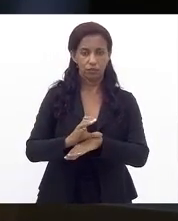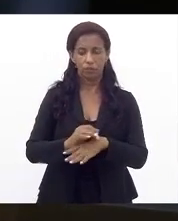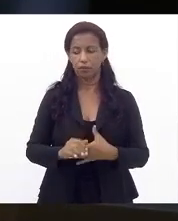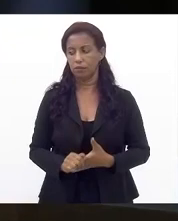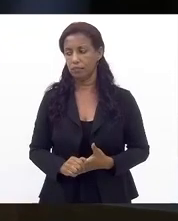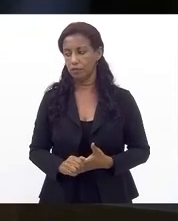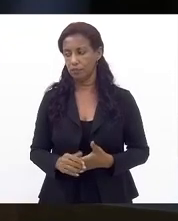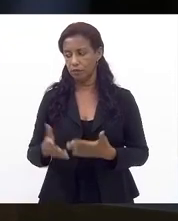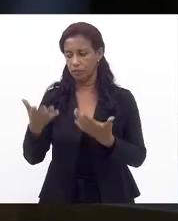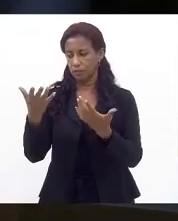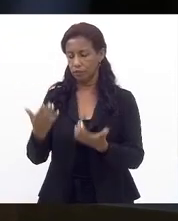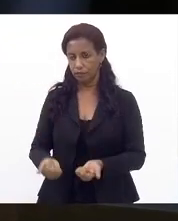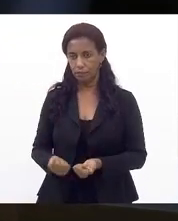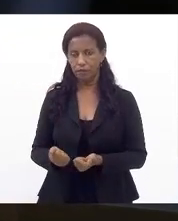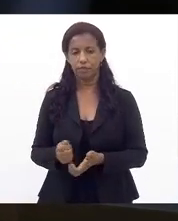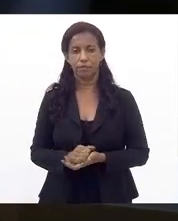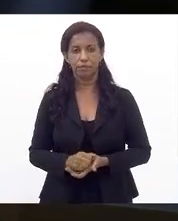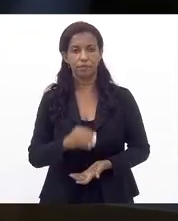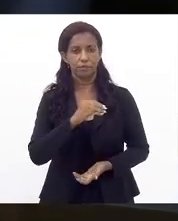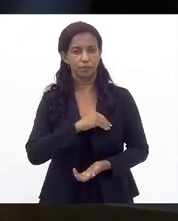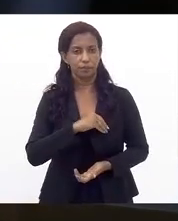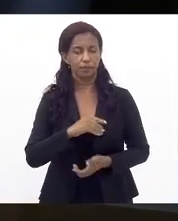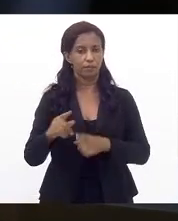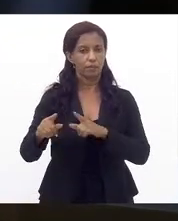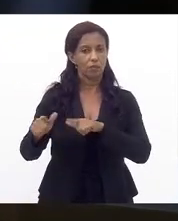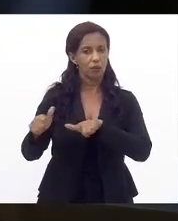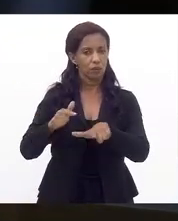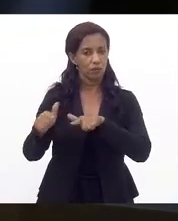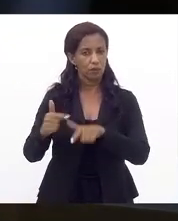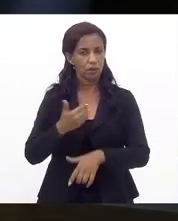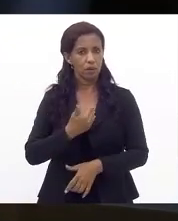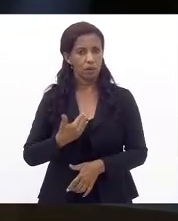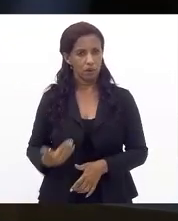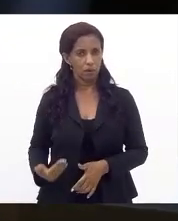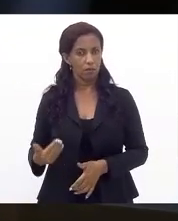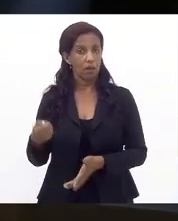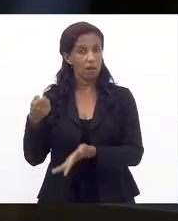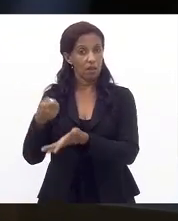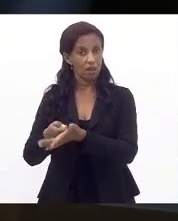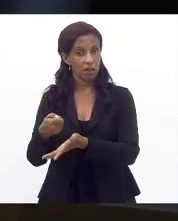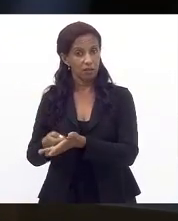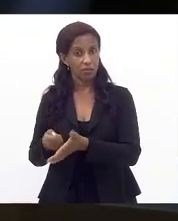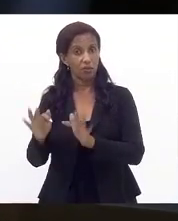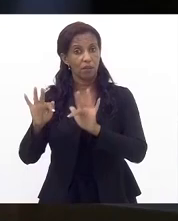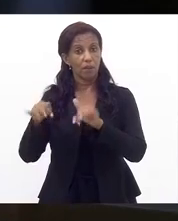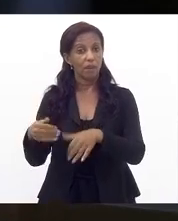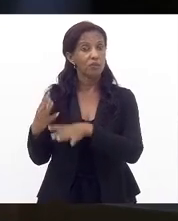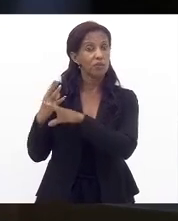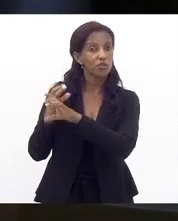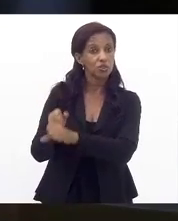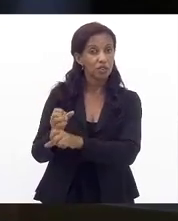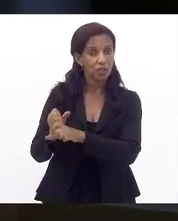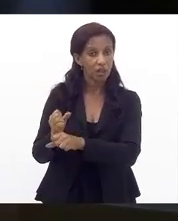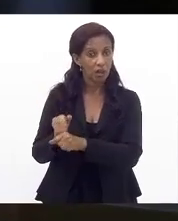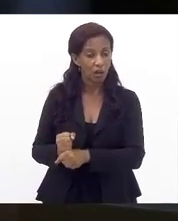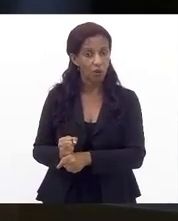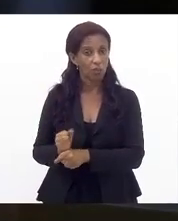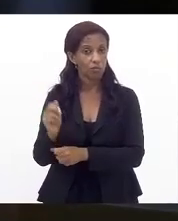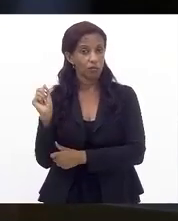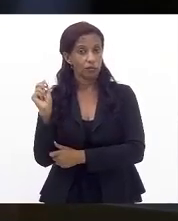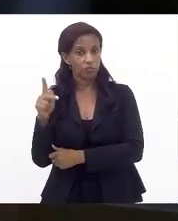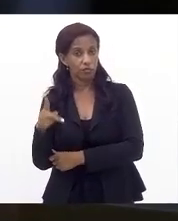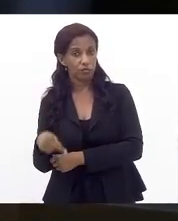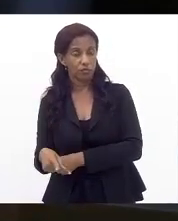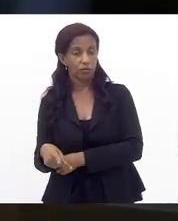considera-se remuneração do servidor público de cargo efetivo para fingir cálculo dos proventos de